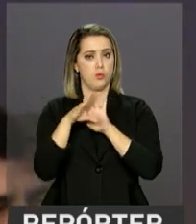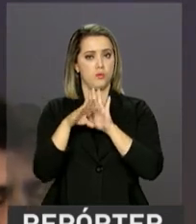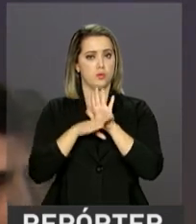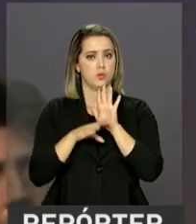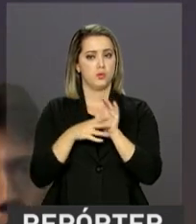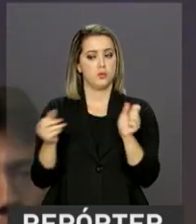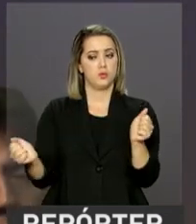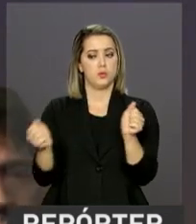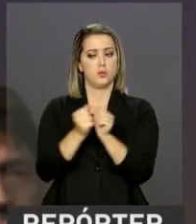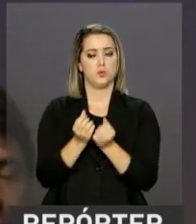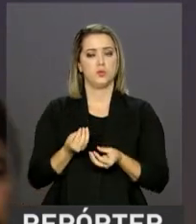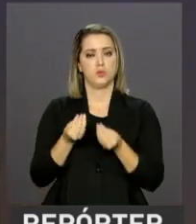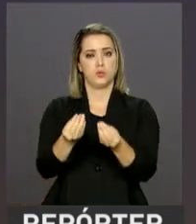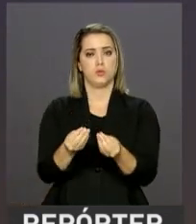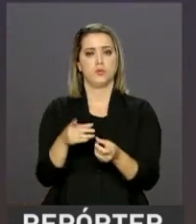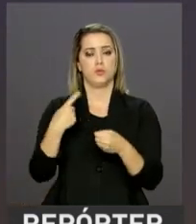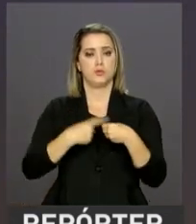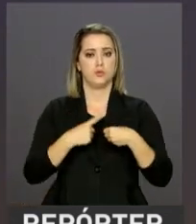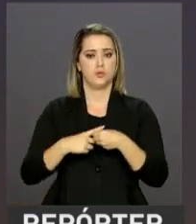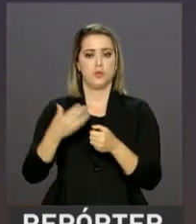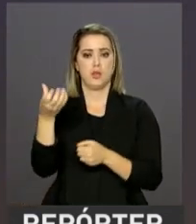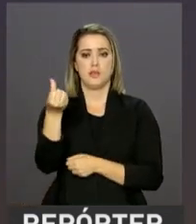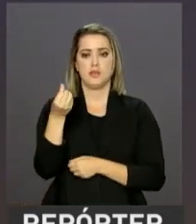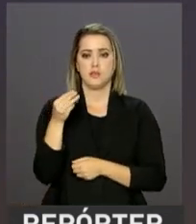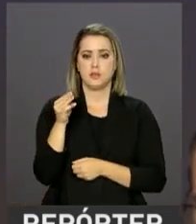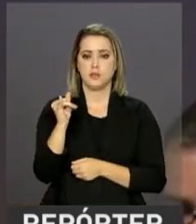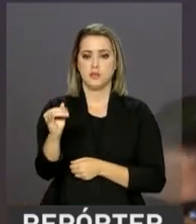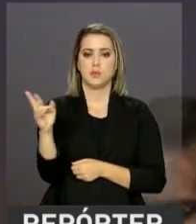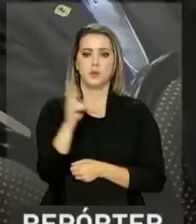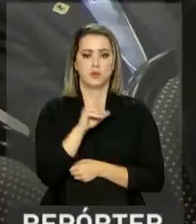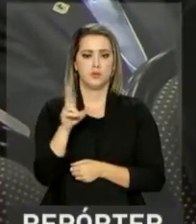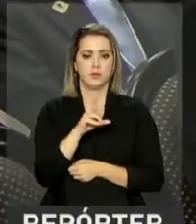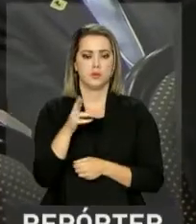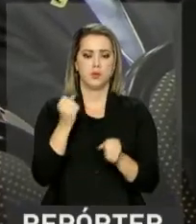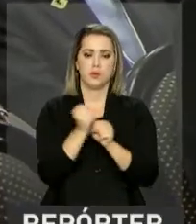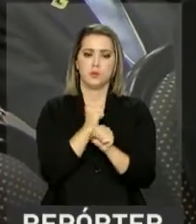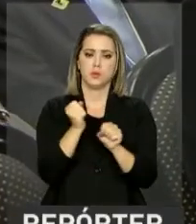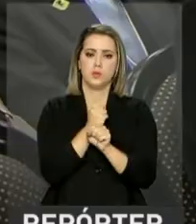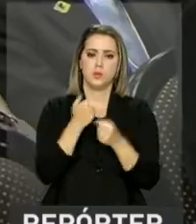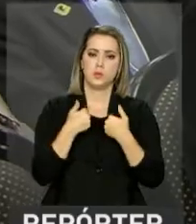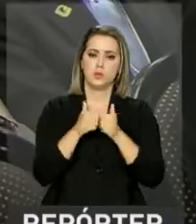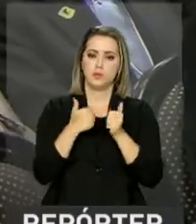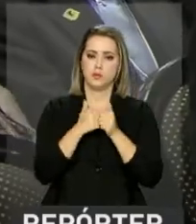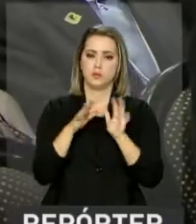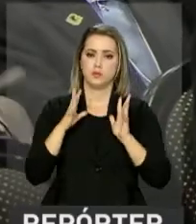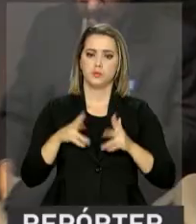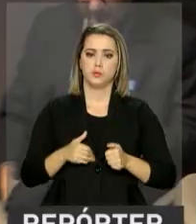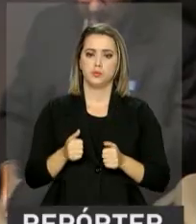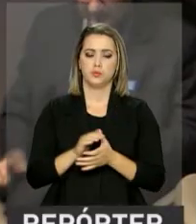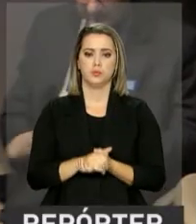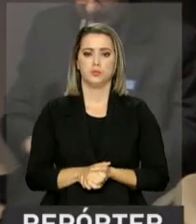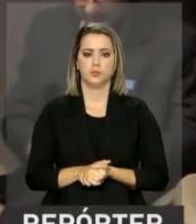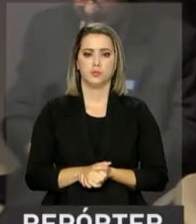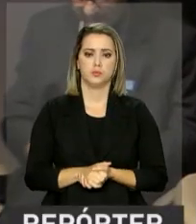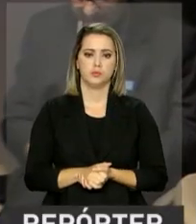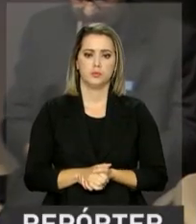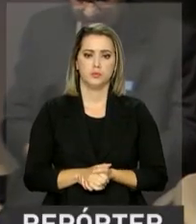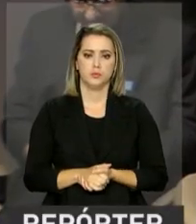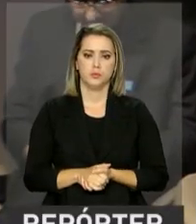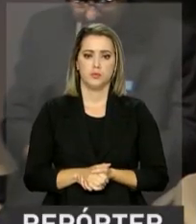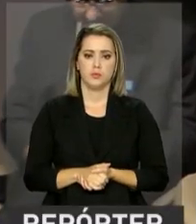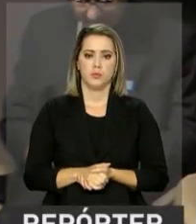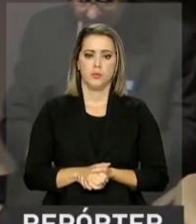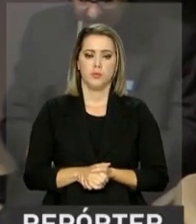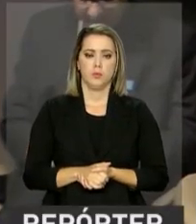vão disponibilizar aos municípios quase 6 bilhões de reais para obras de mobilidade e saneamento. O Avançar Cidades